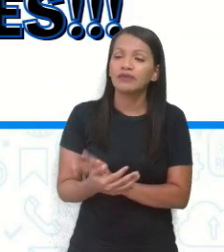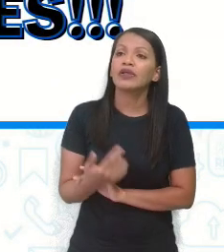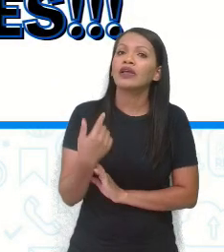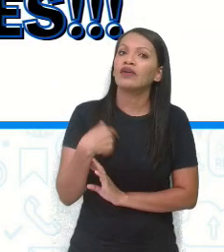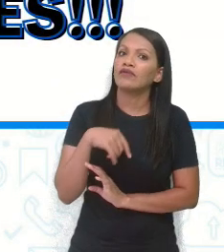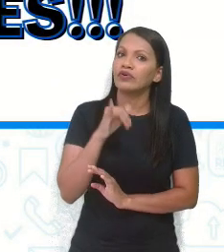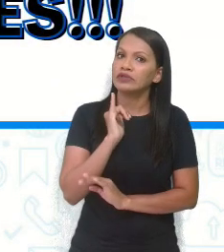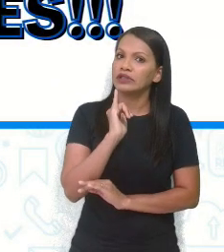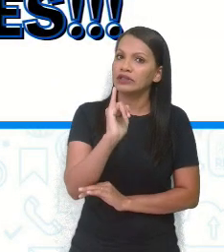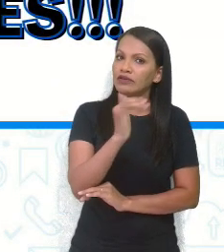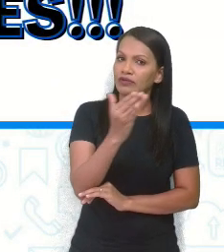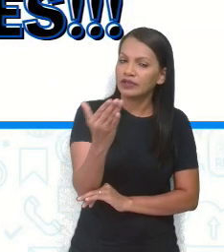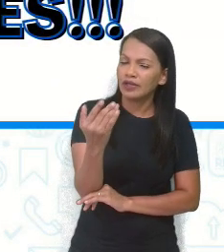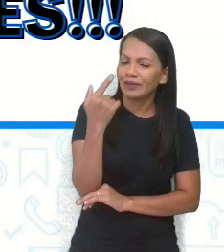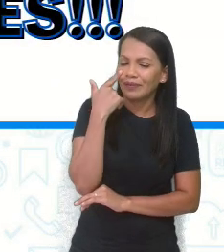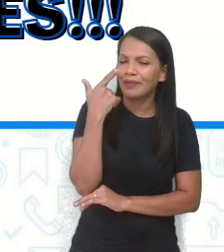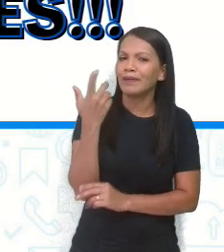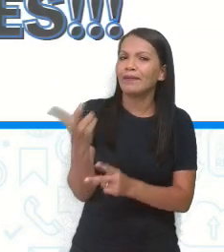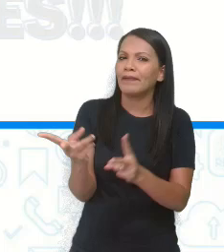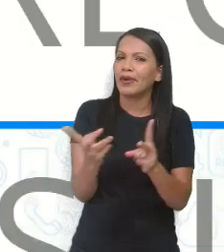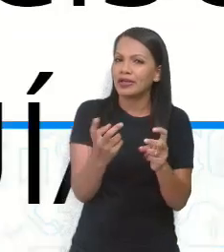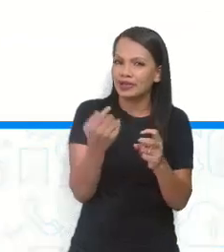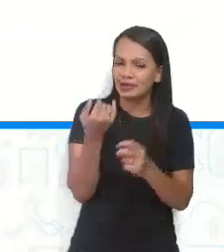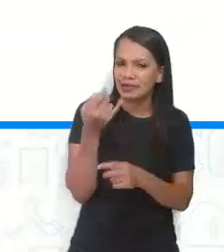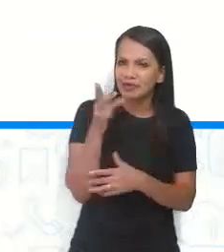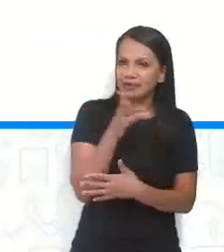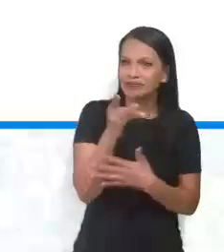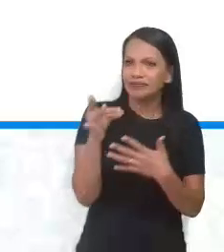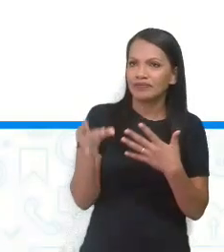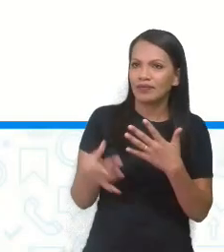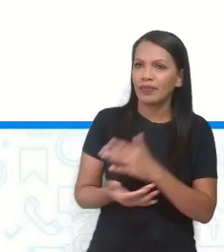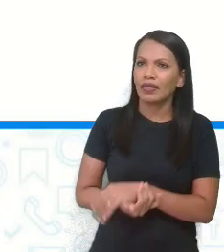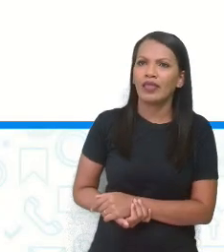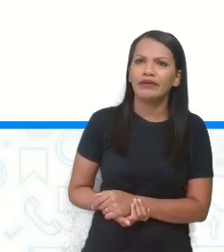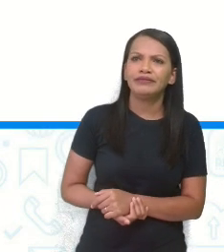um cordel e você vai observar os detalhes. Olha só, o